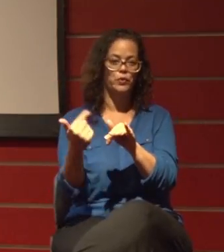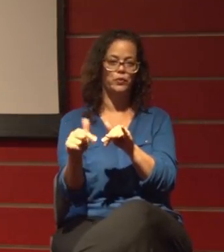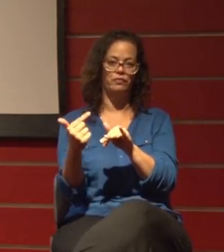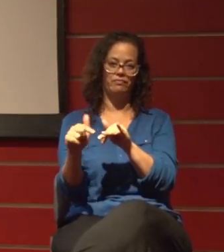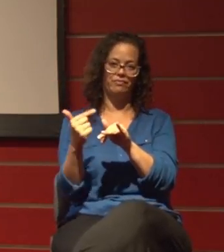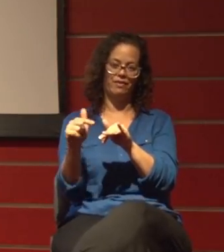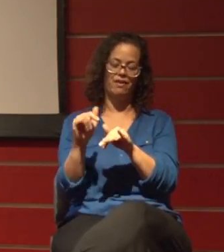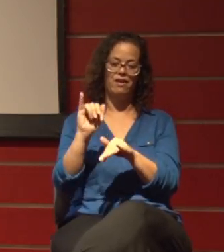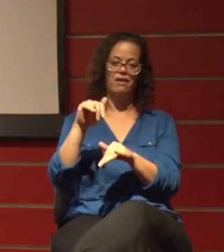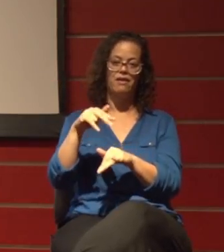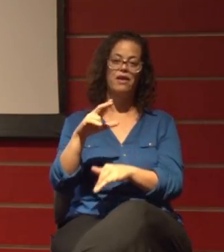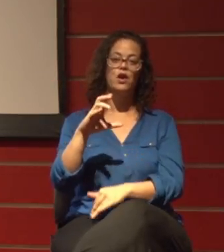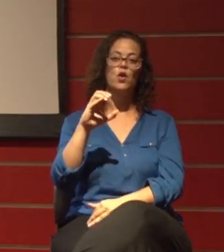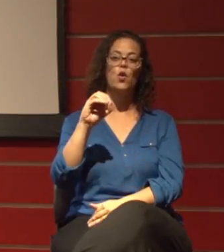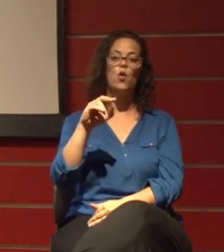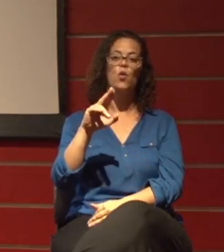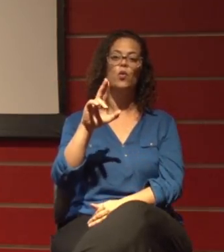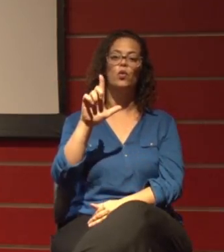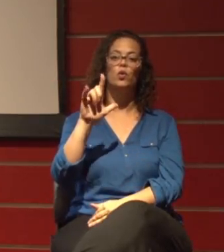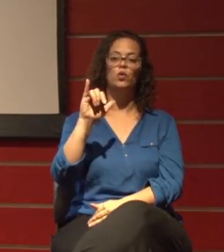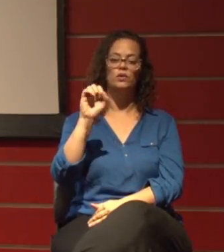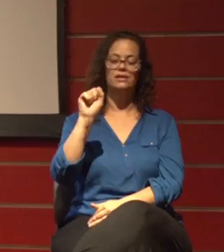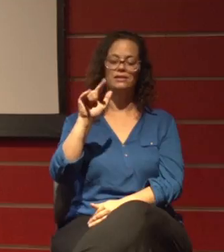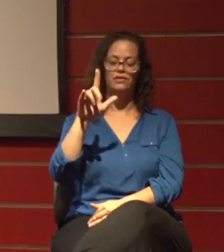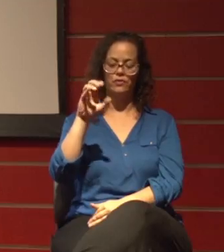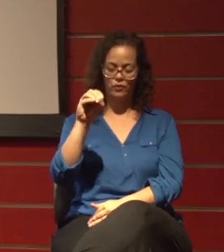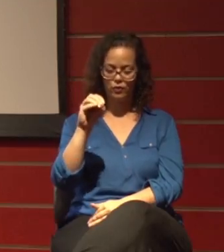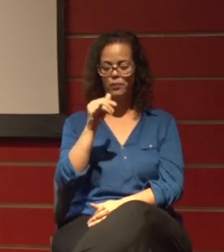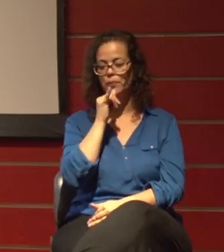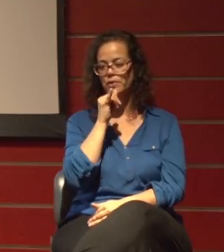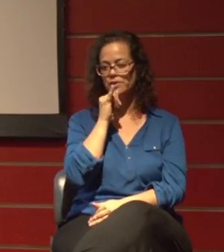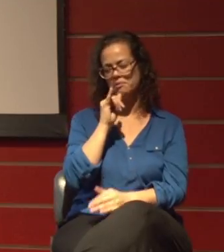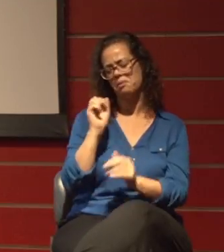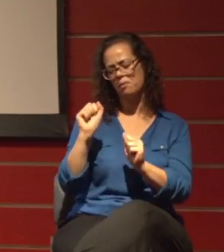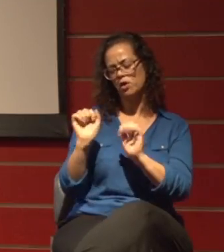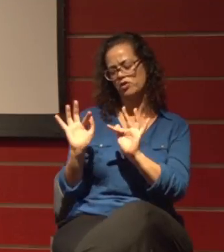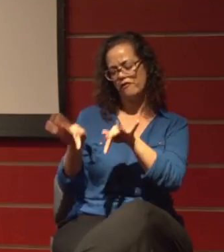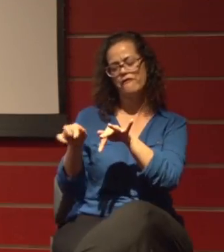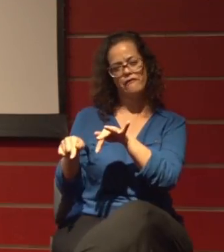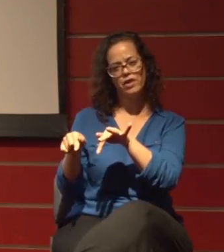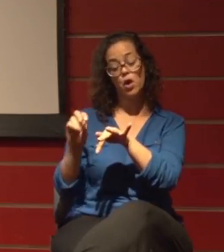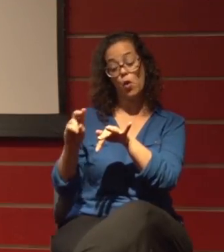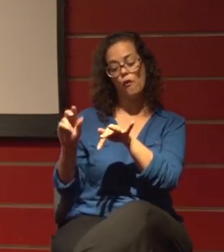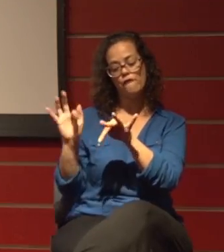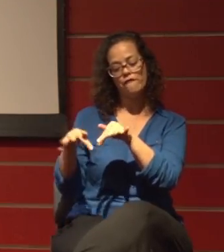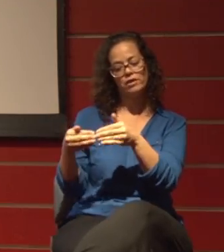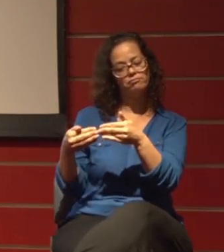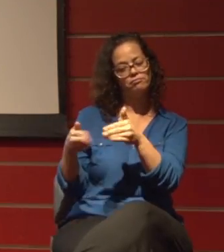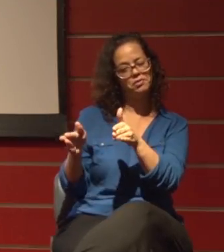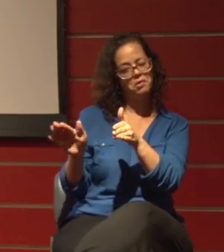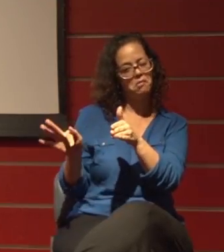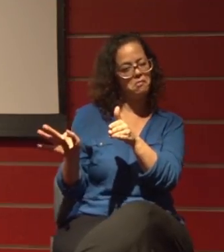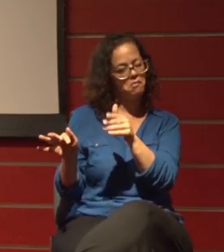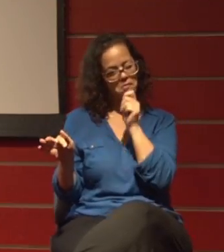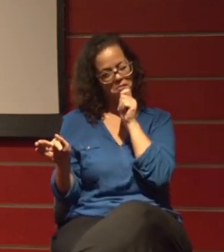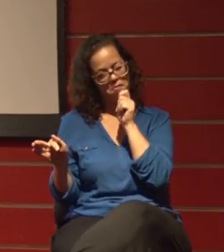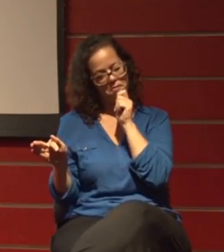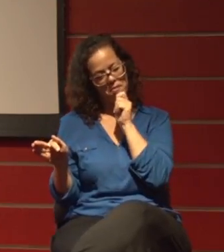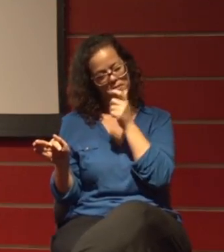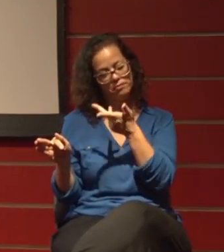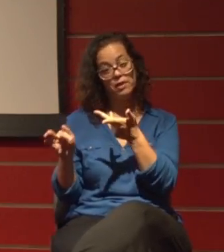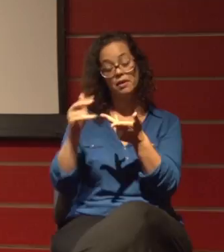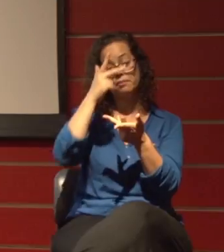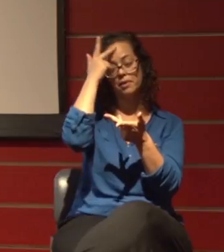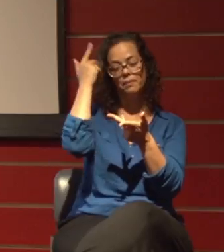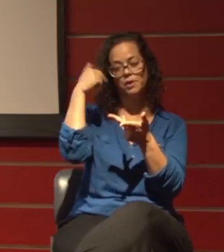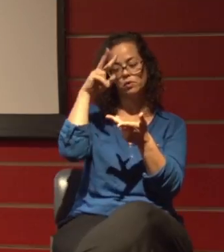falou antes você pode dar uma solução final pra história você pode deixar a história em aberto para que o